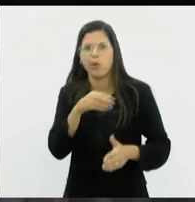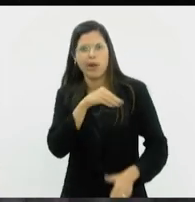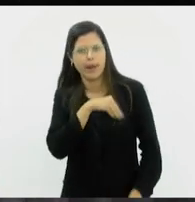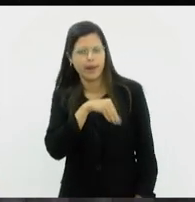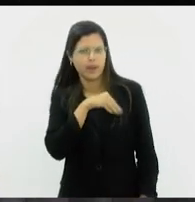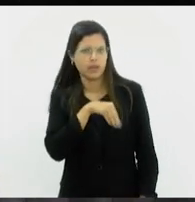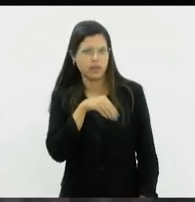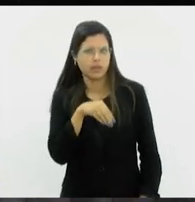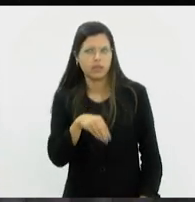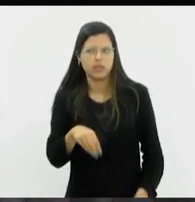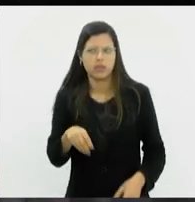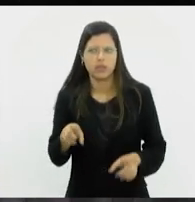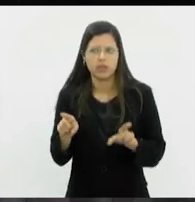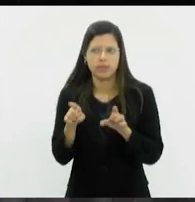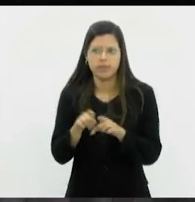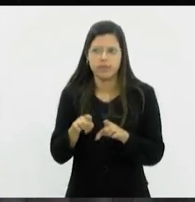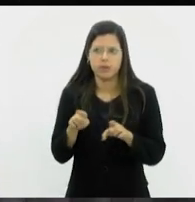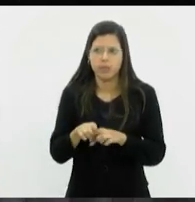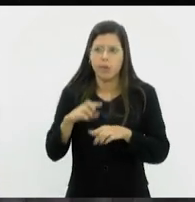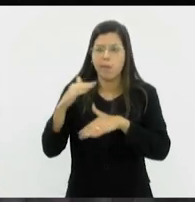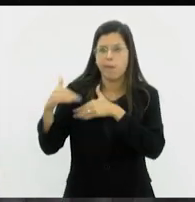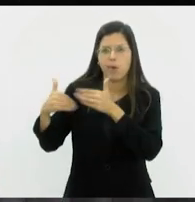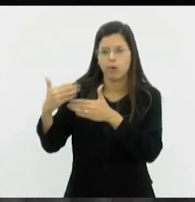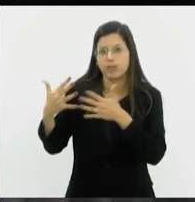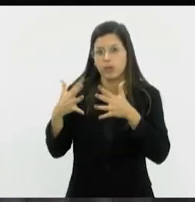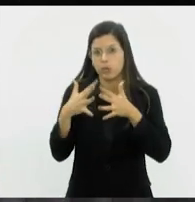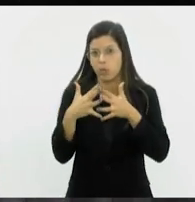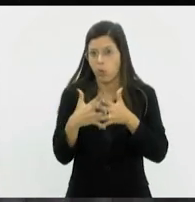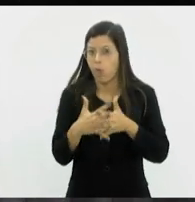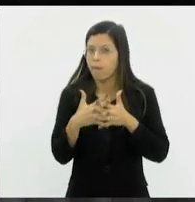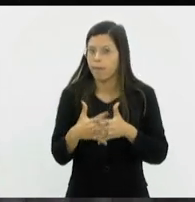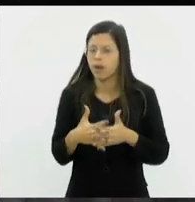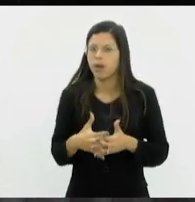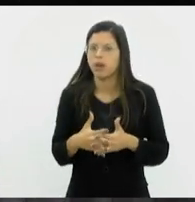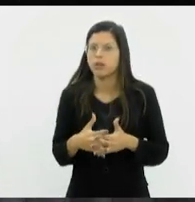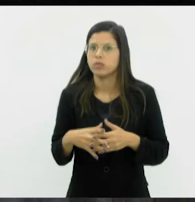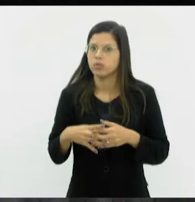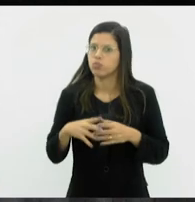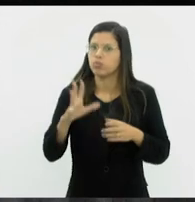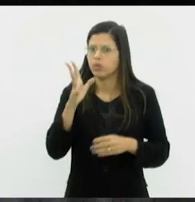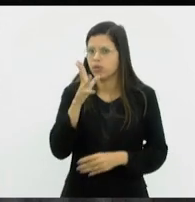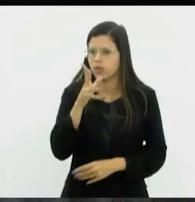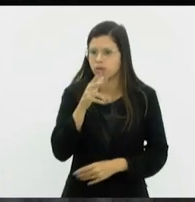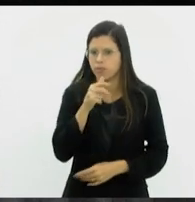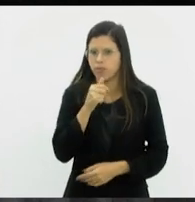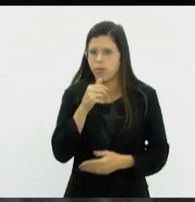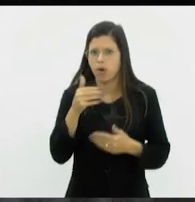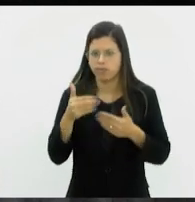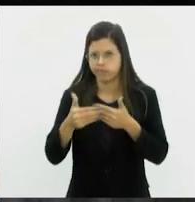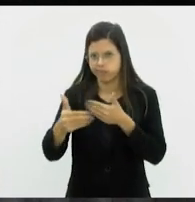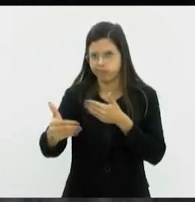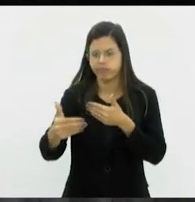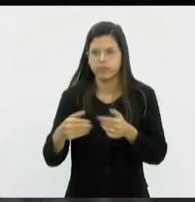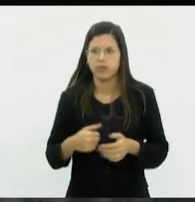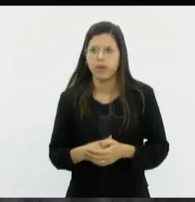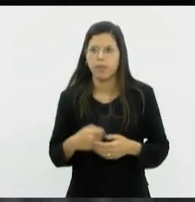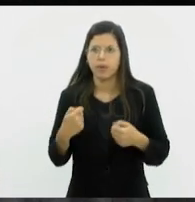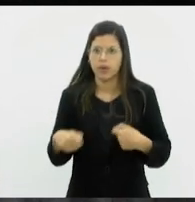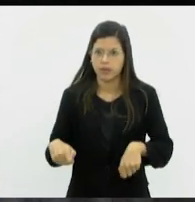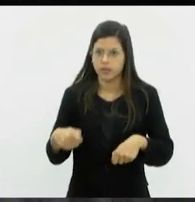O descomissionamento é um processo complexo e de longo prazo, que requer, na verdade, mão de